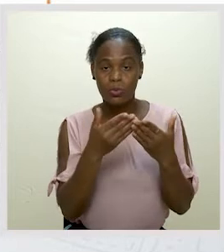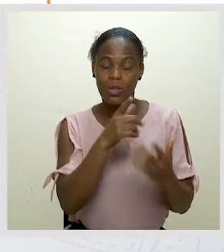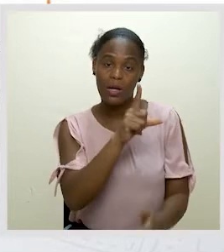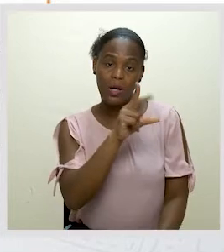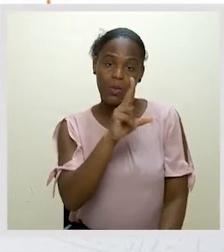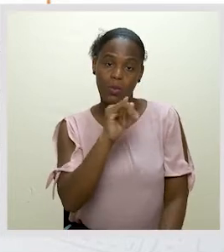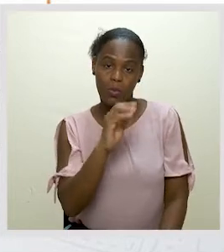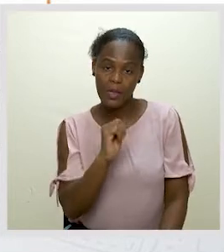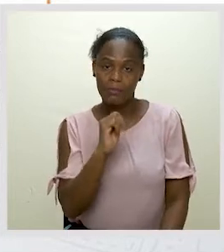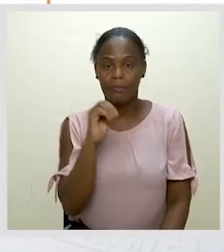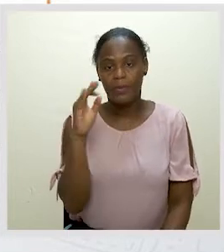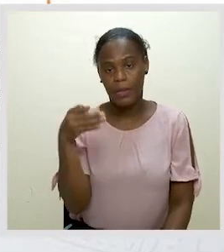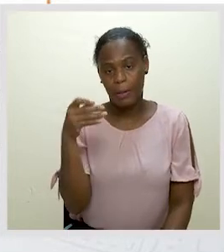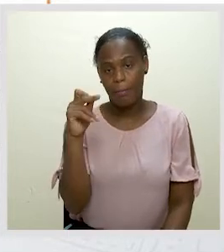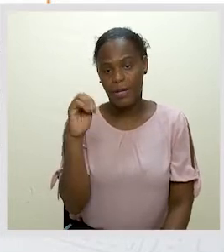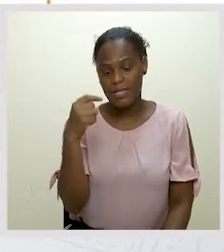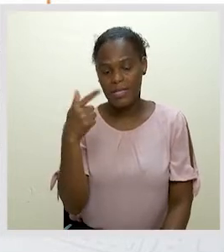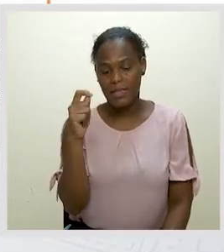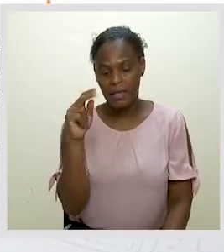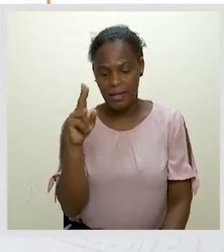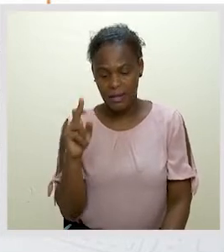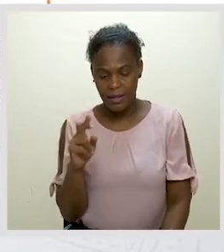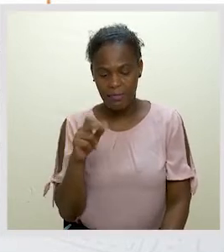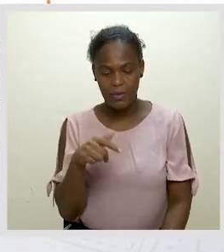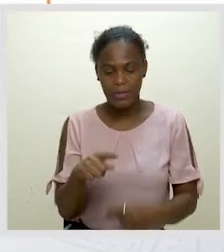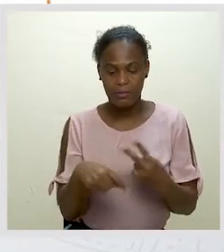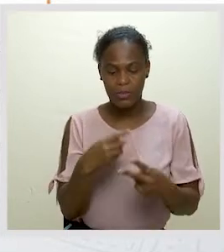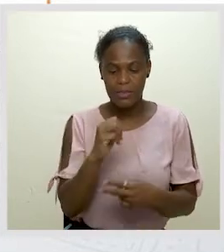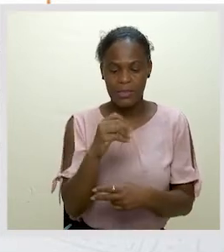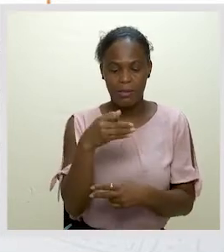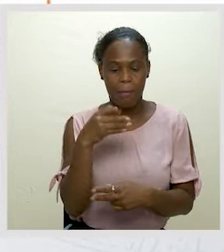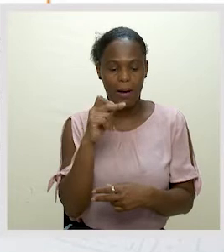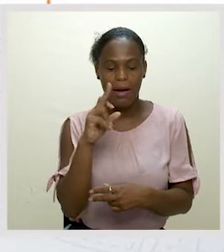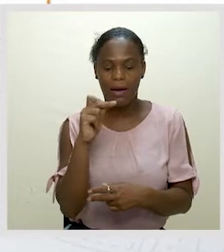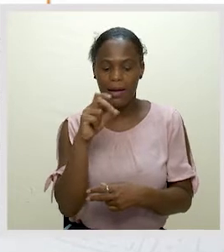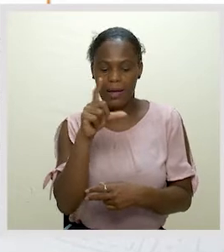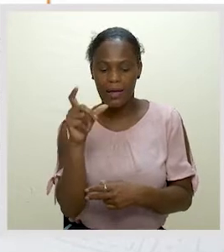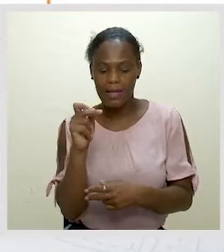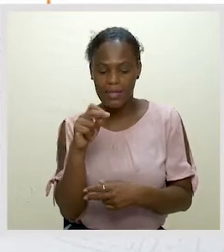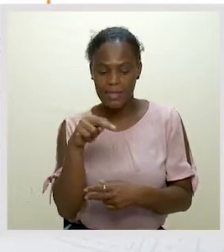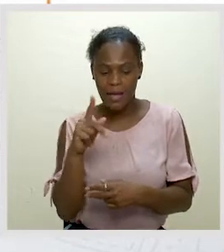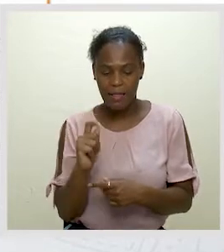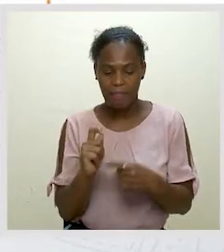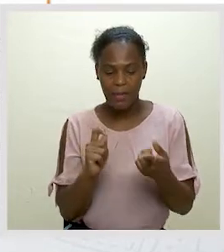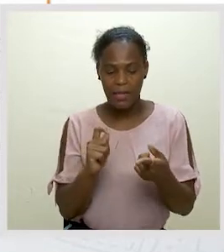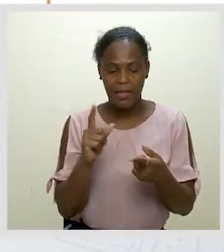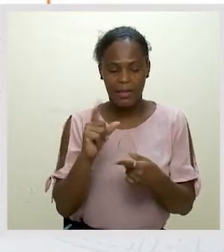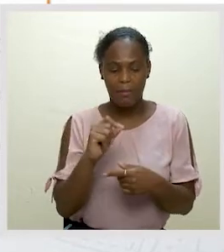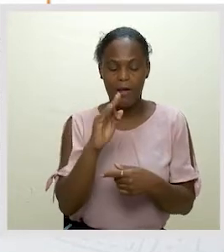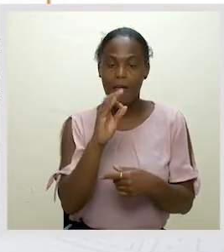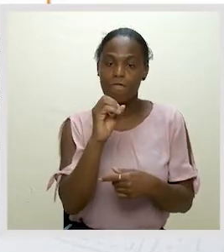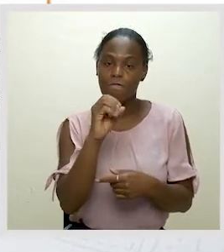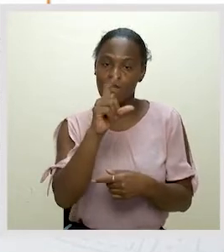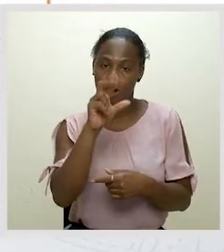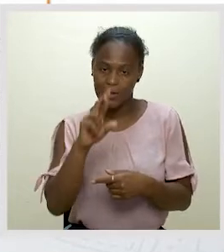Louis Pasteur, Spallanzani, Sidney Fox e Oparin. Para vocês terem mais